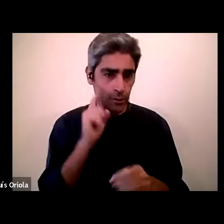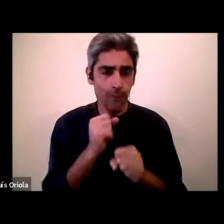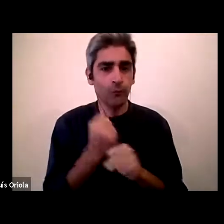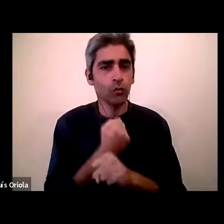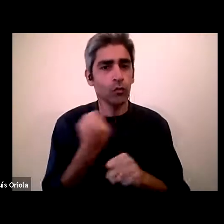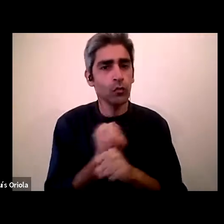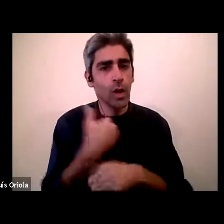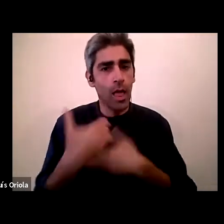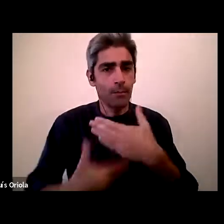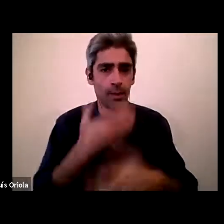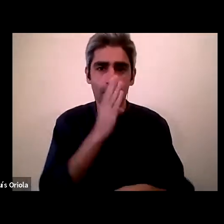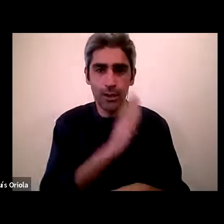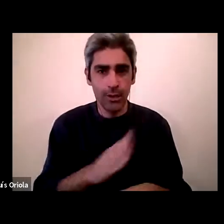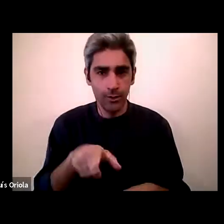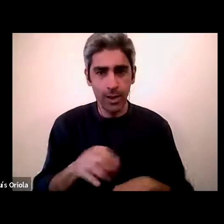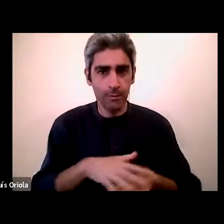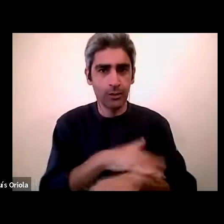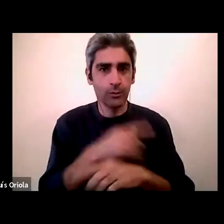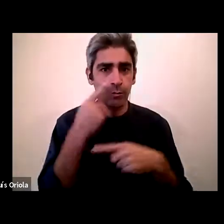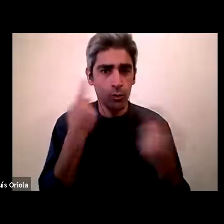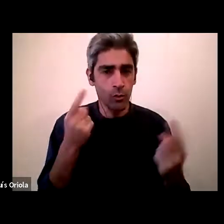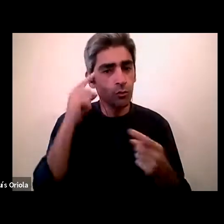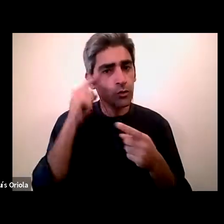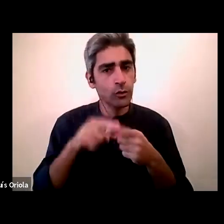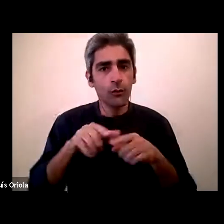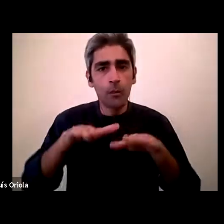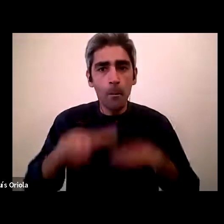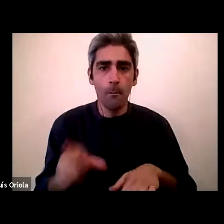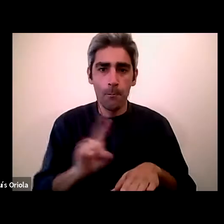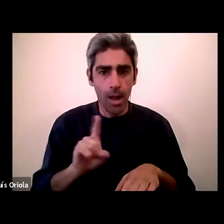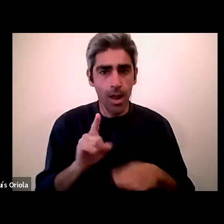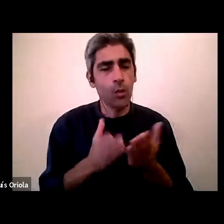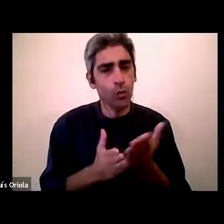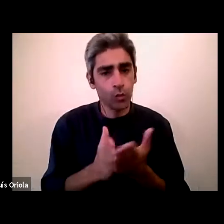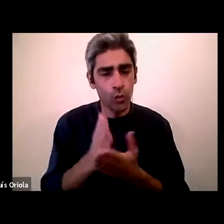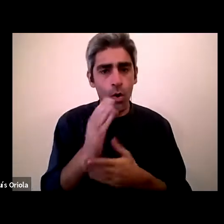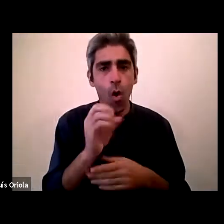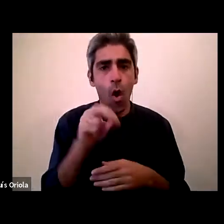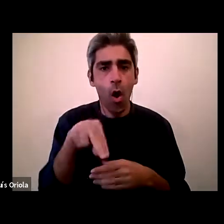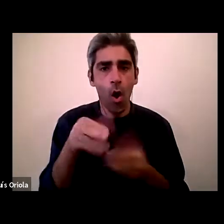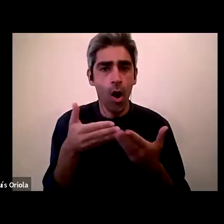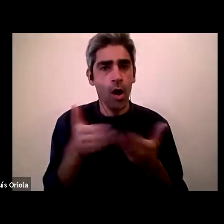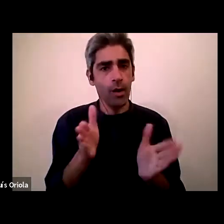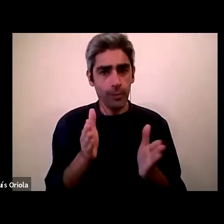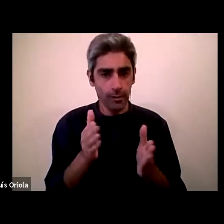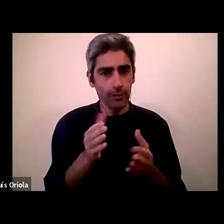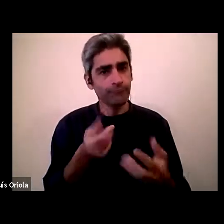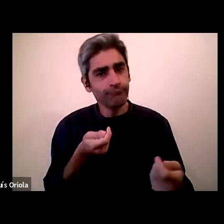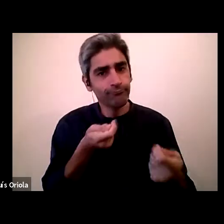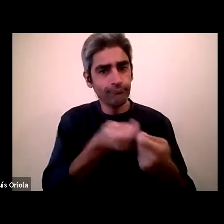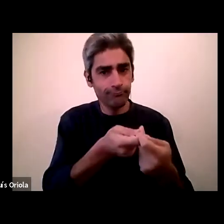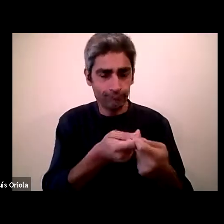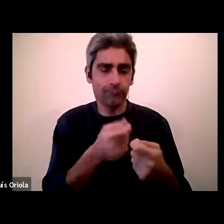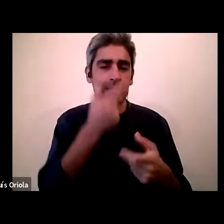administração pública, para que a administração pública não pare, para que continue on, para que continue a servir os cidadãos e as